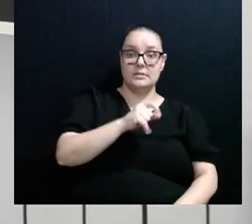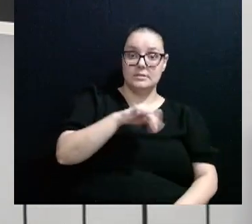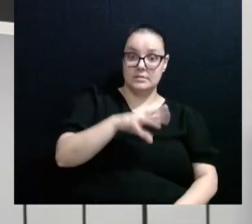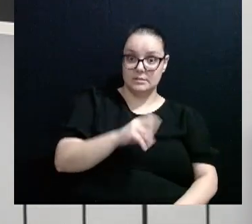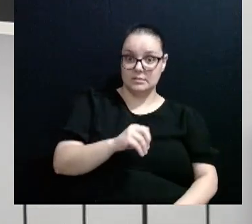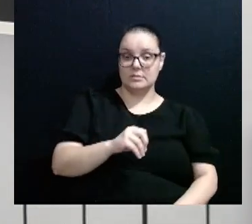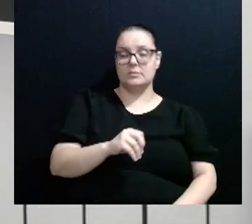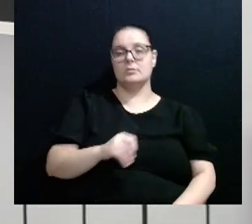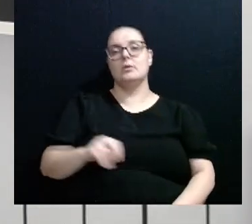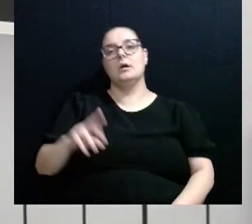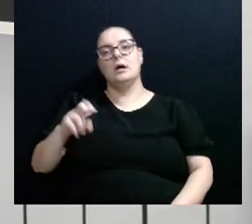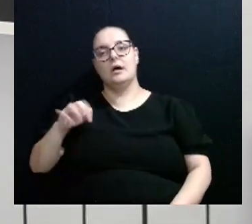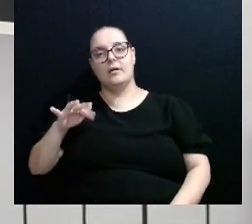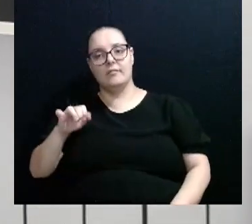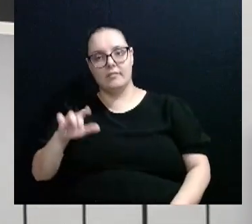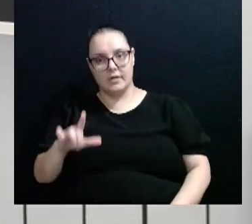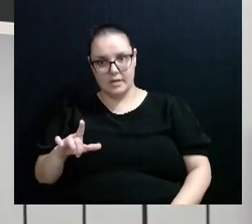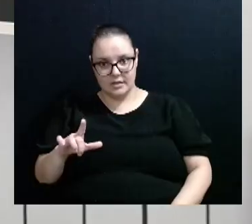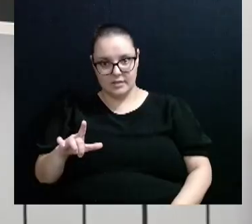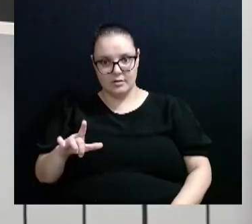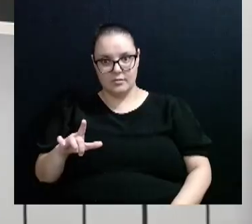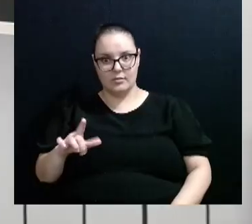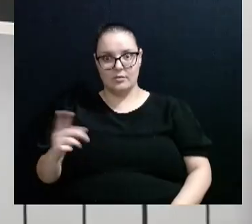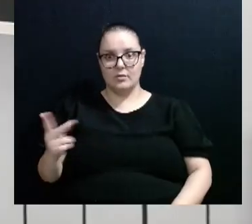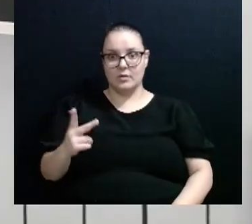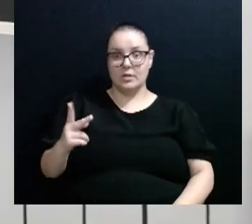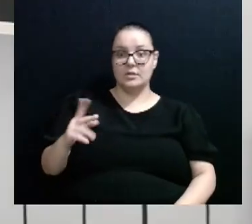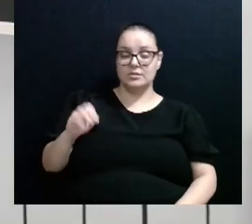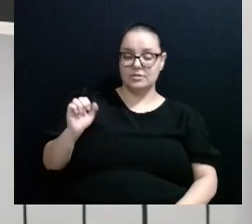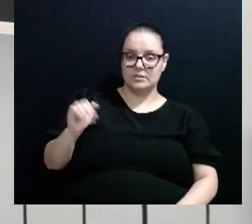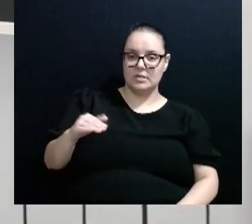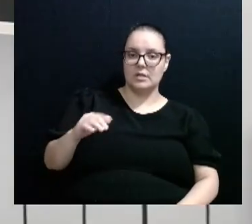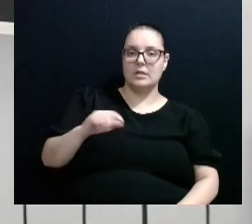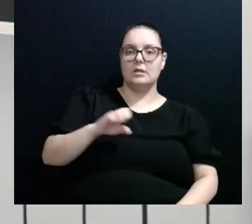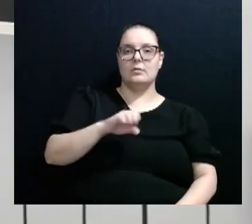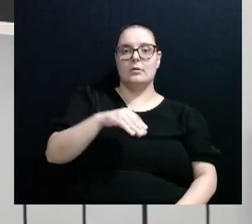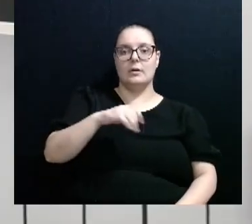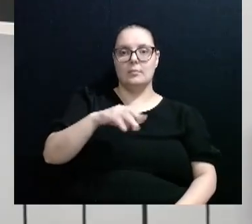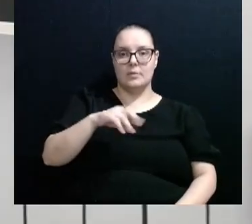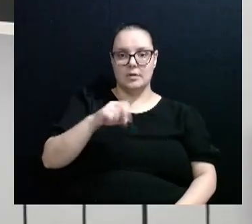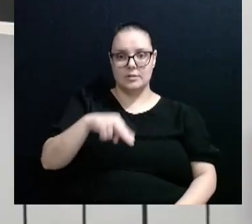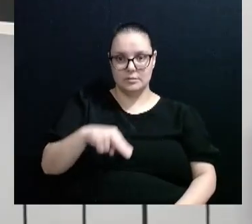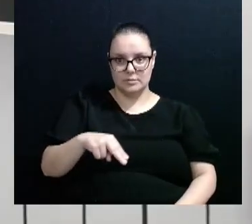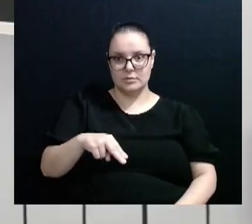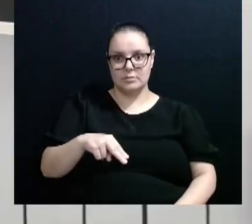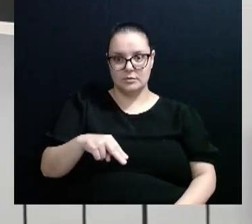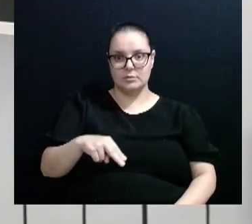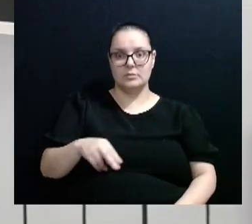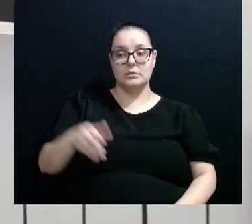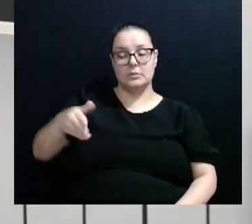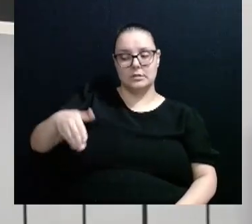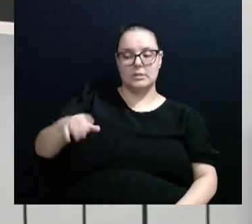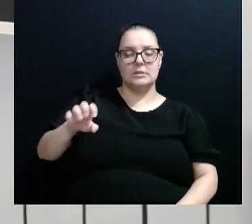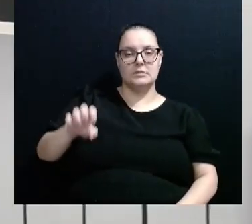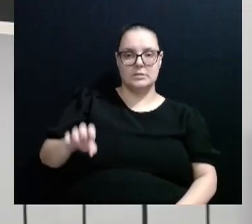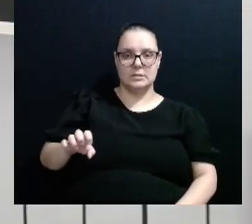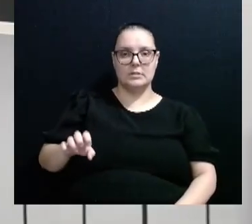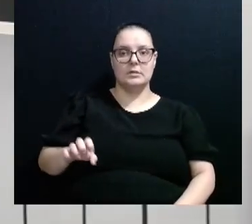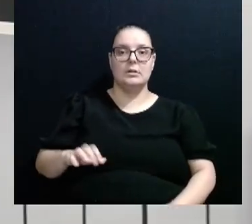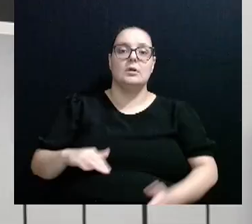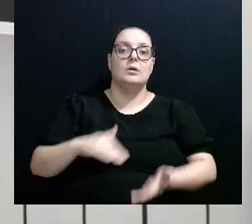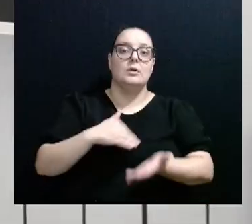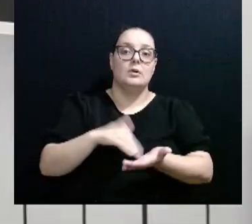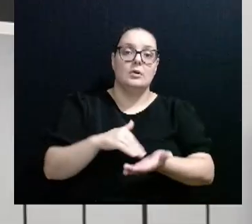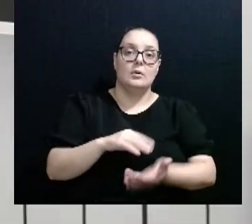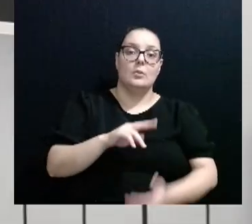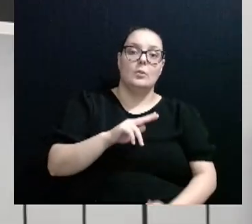e Jonathan Costa, a dupla de zaga, e o Emerson Barbosa, um remanescente na lateral esquerda. Meio campo de William Farias,